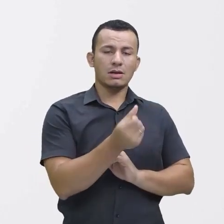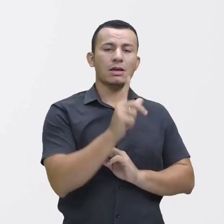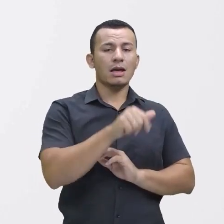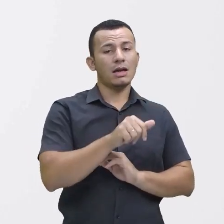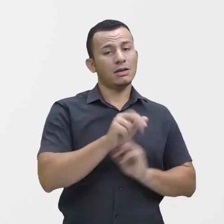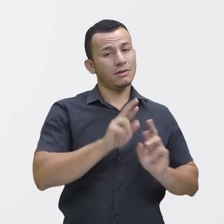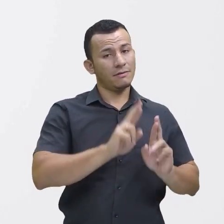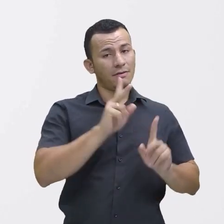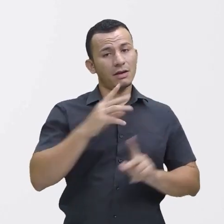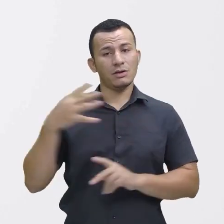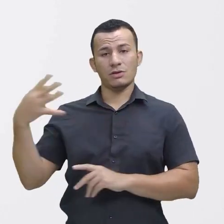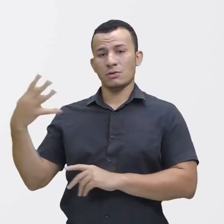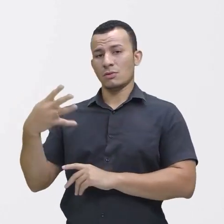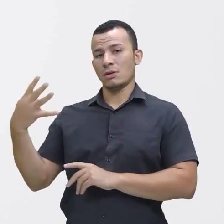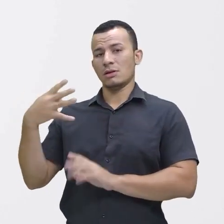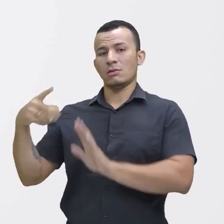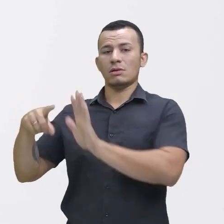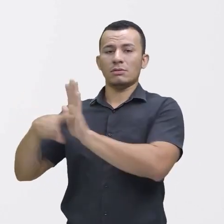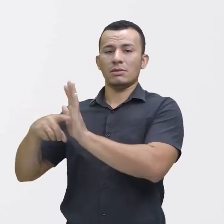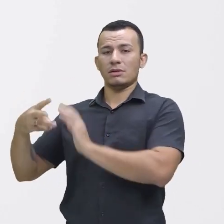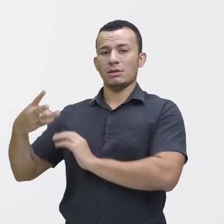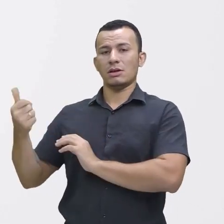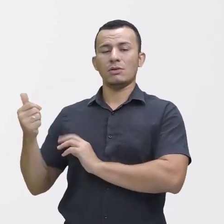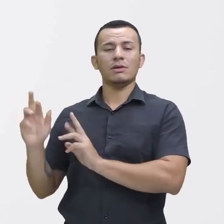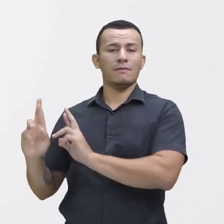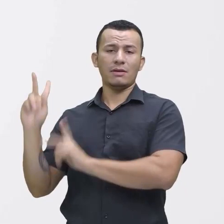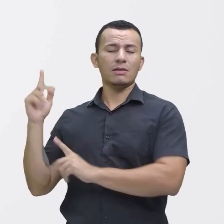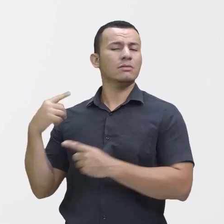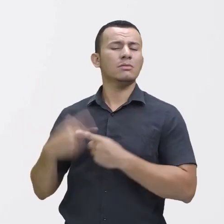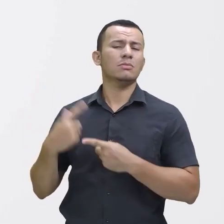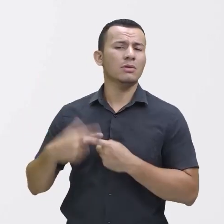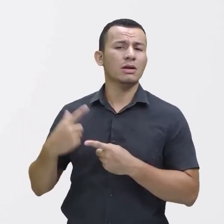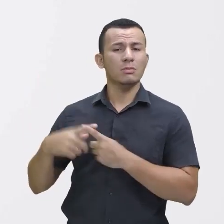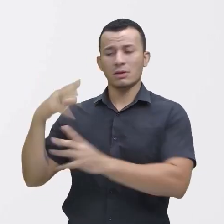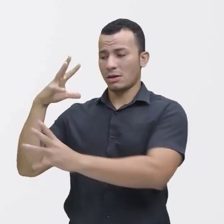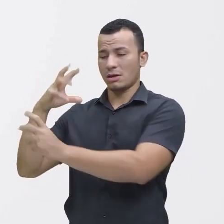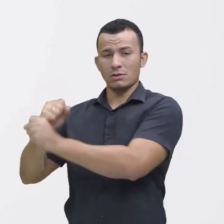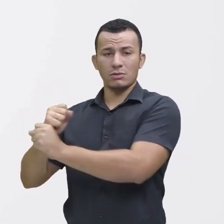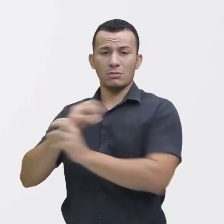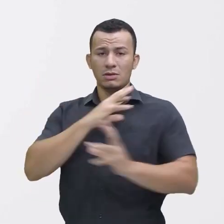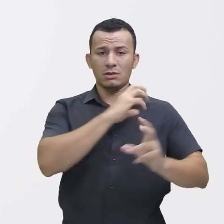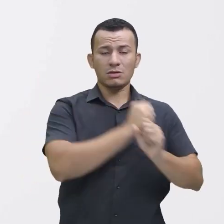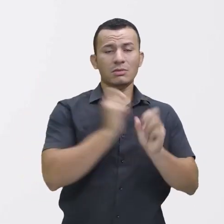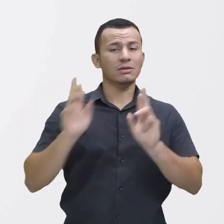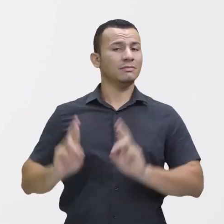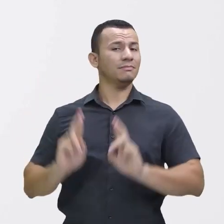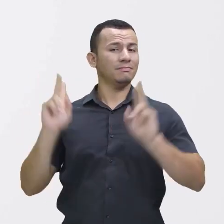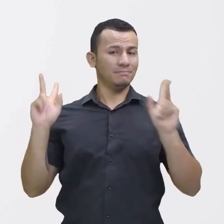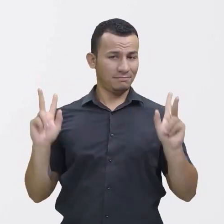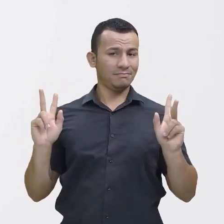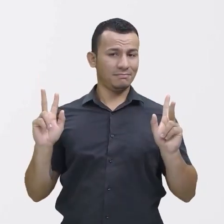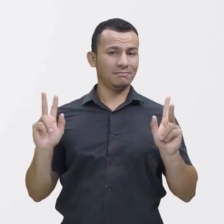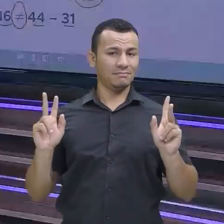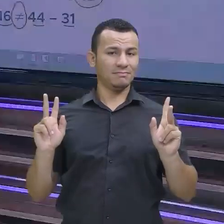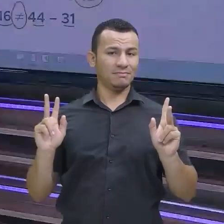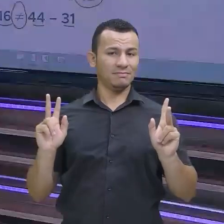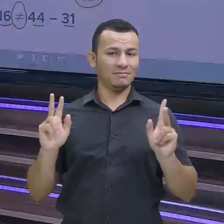de 44 menos 31. Por quê? Porque deram resultados diferentes. Tá